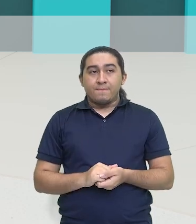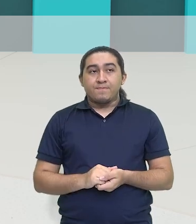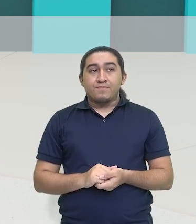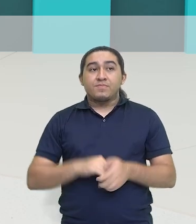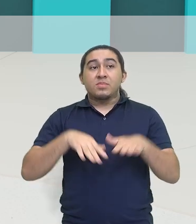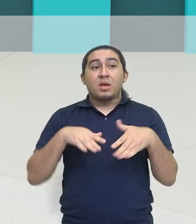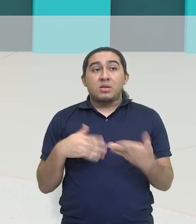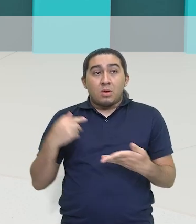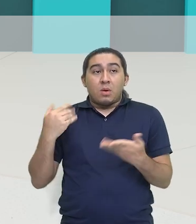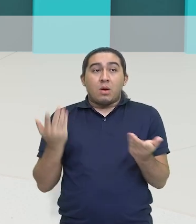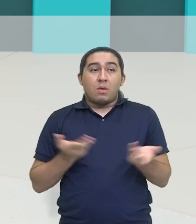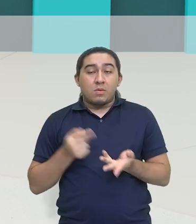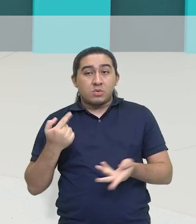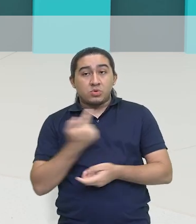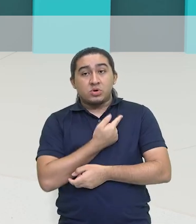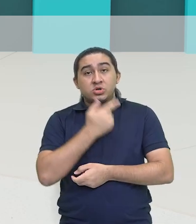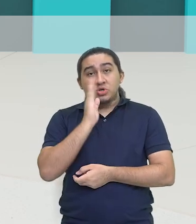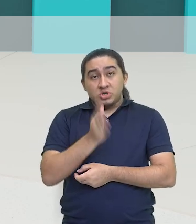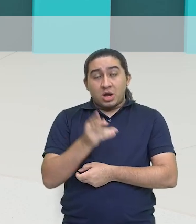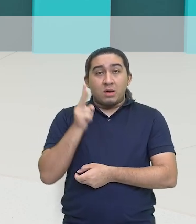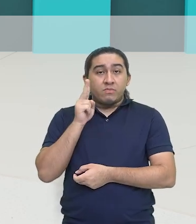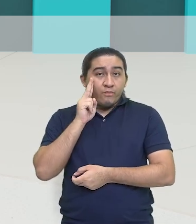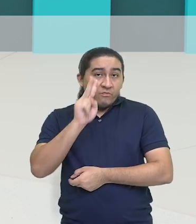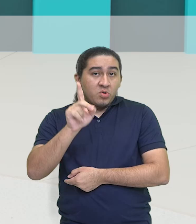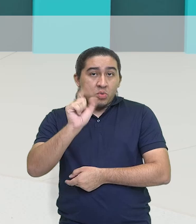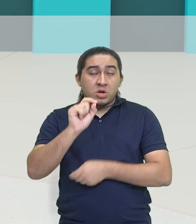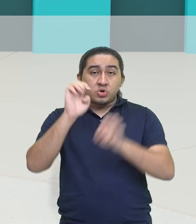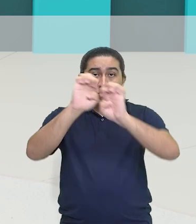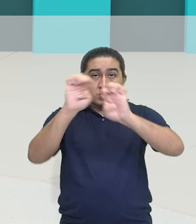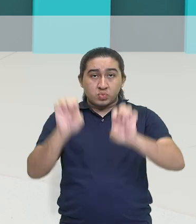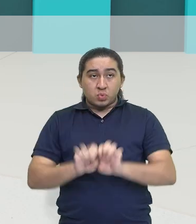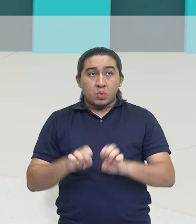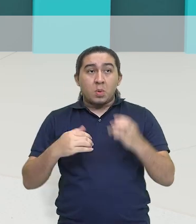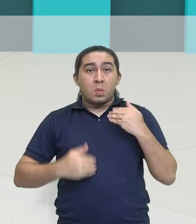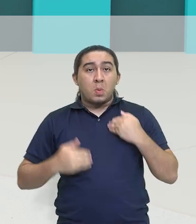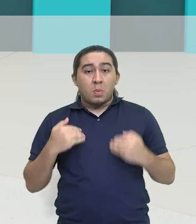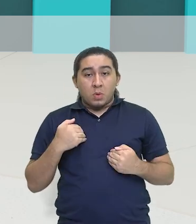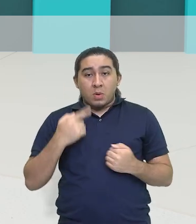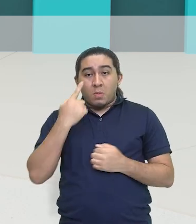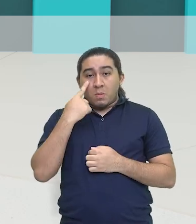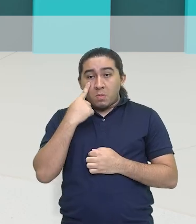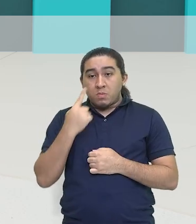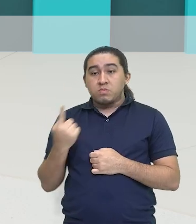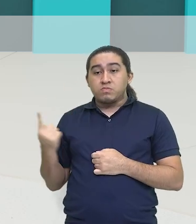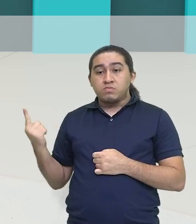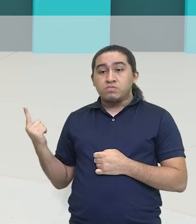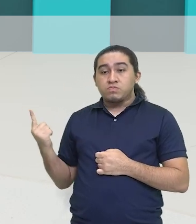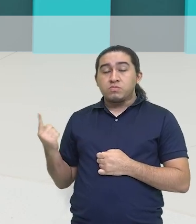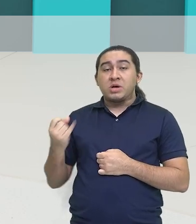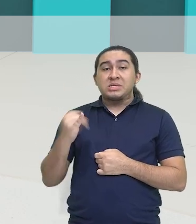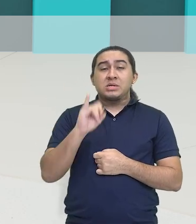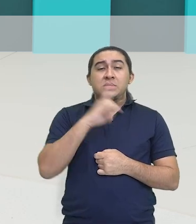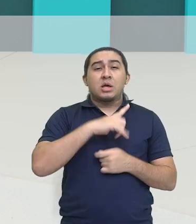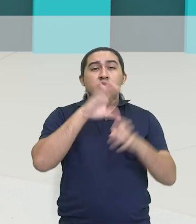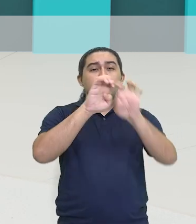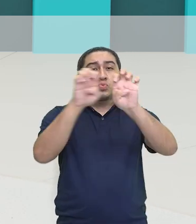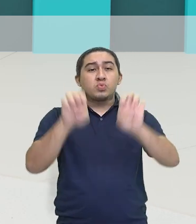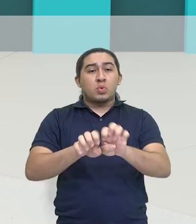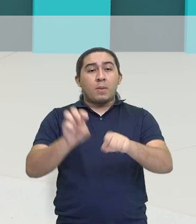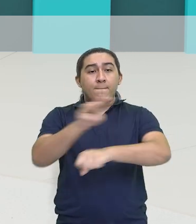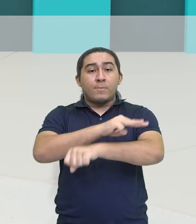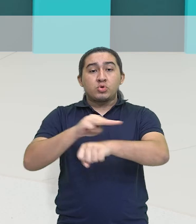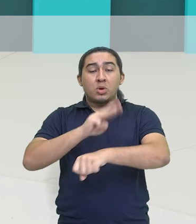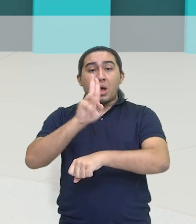agora que a gente já viu essa parte anatômica, né, isso daqui, ó, essa parte quando a gente fala assim de estrutura, isso daí